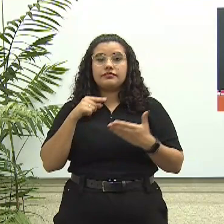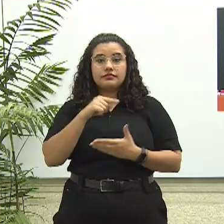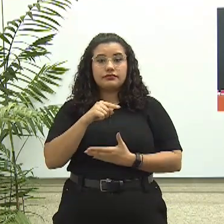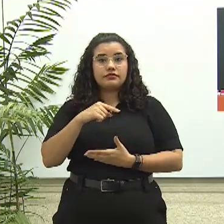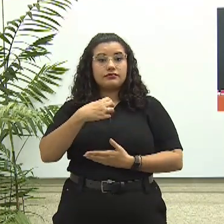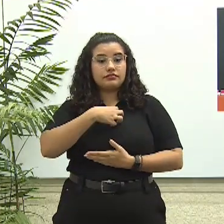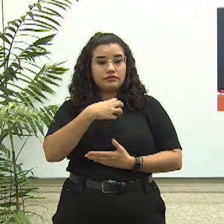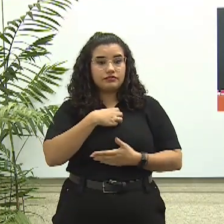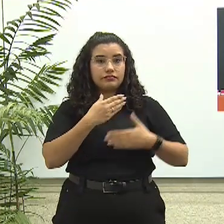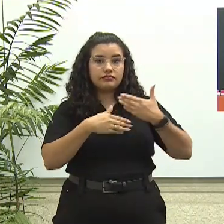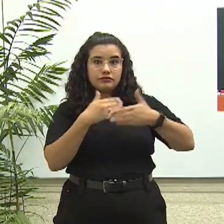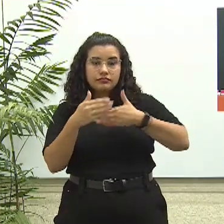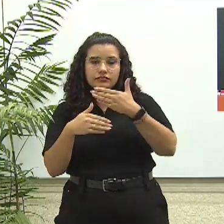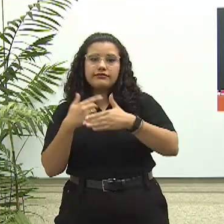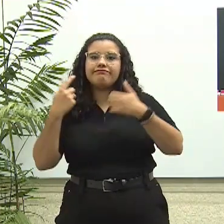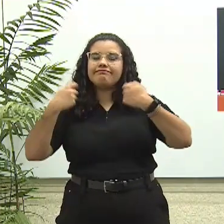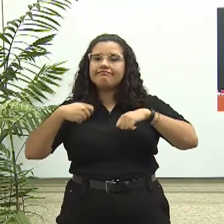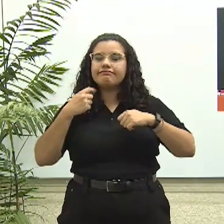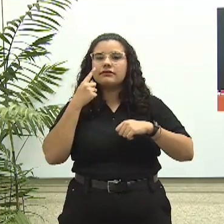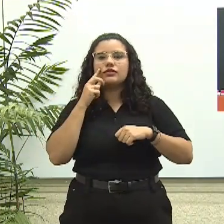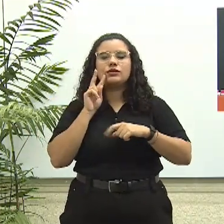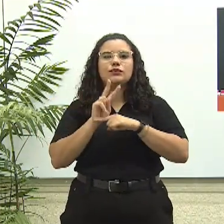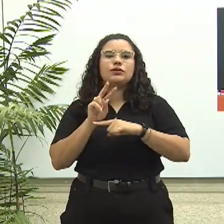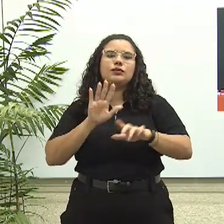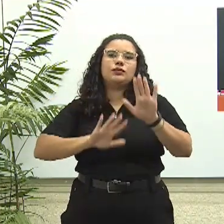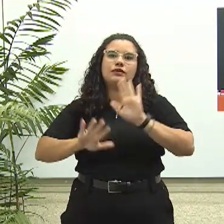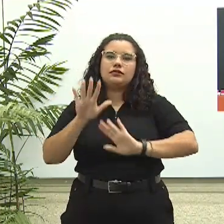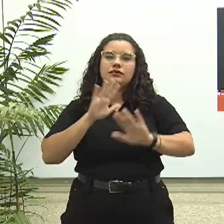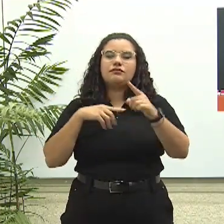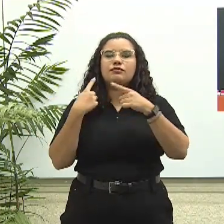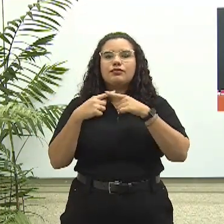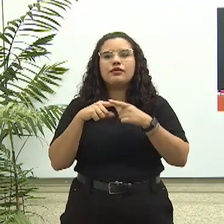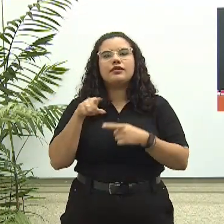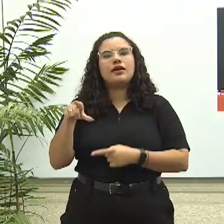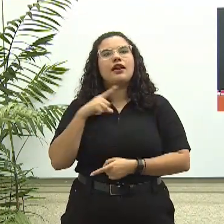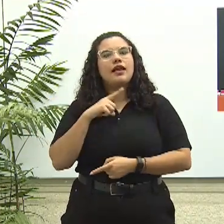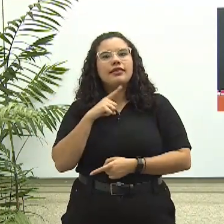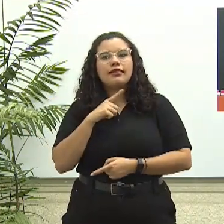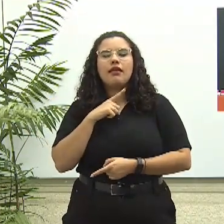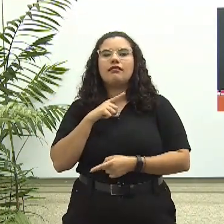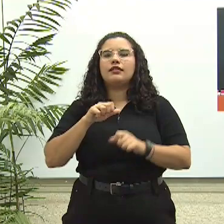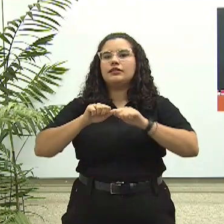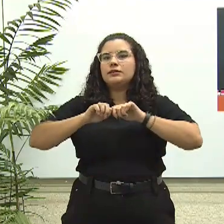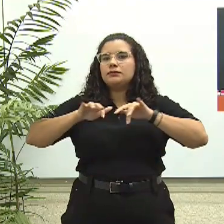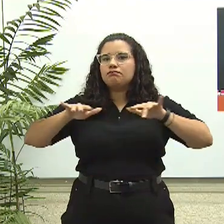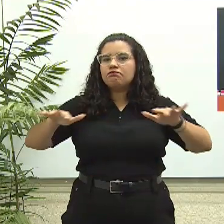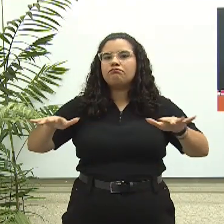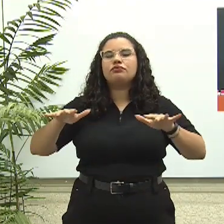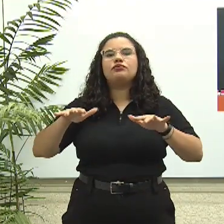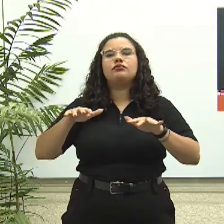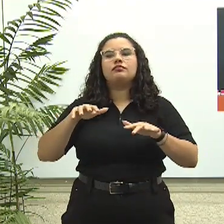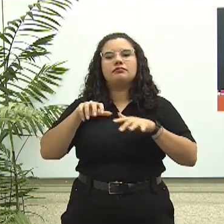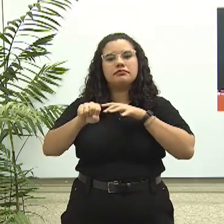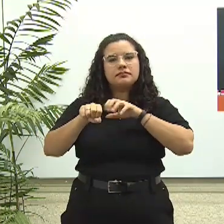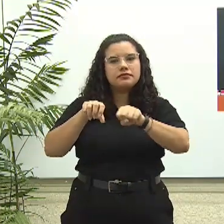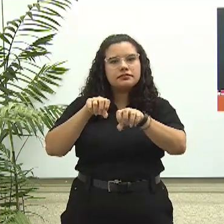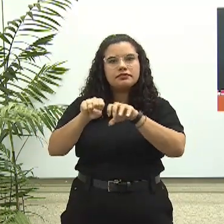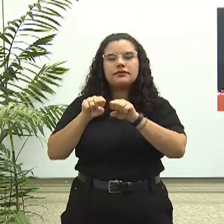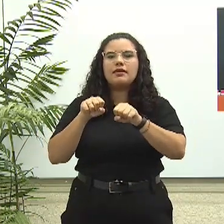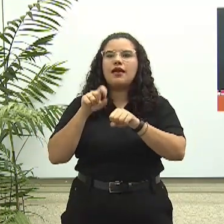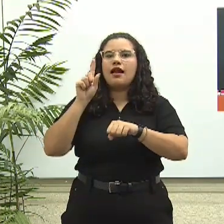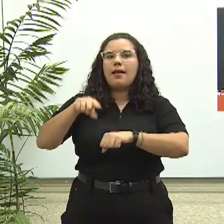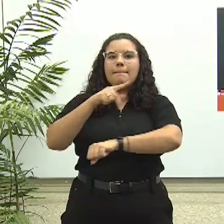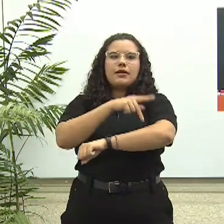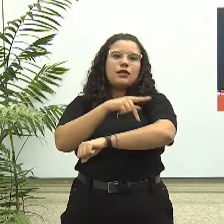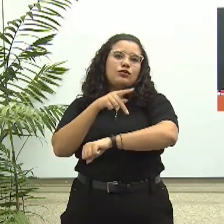plataformização tem que ter muito cuidado com ela porque ela bebe e coloniza e captura a pedagogia